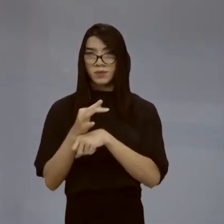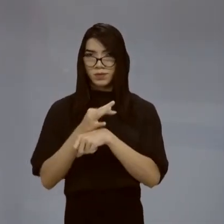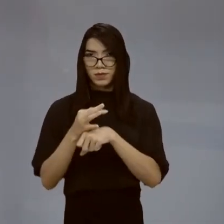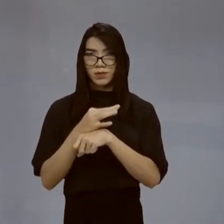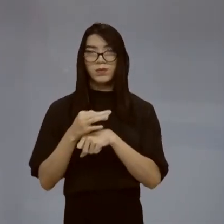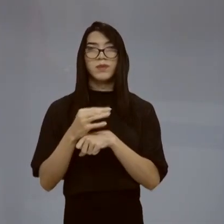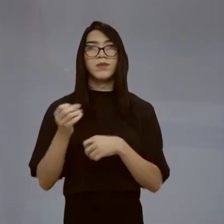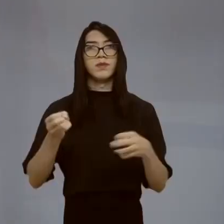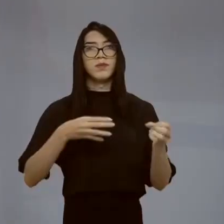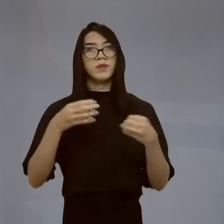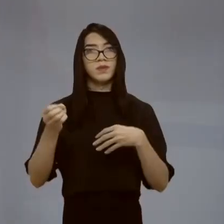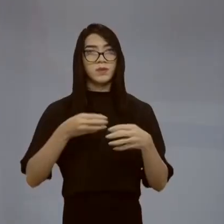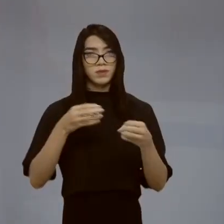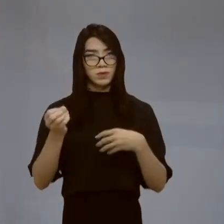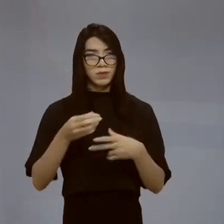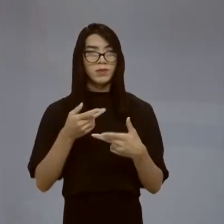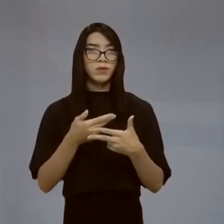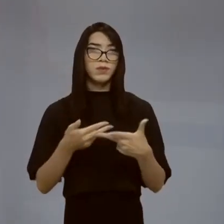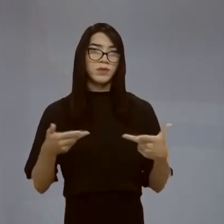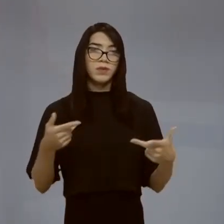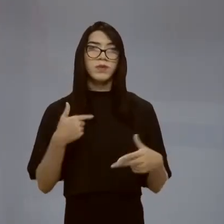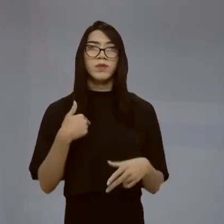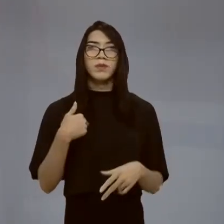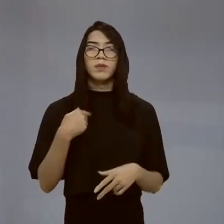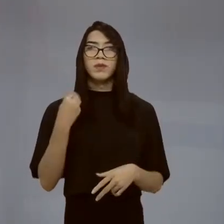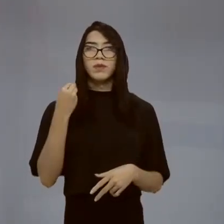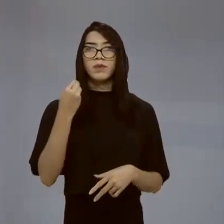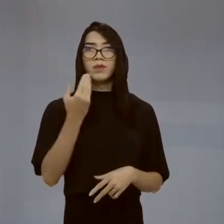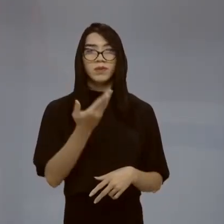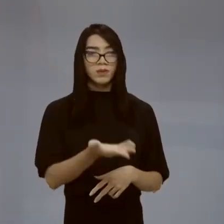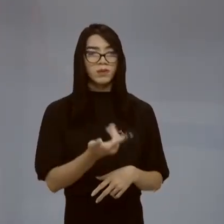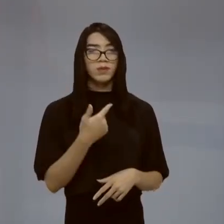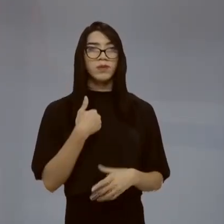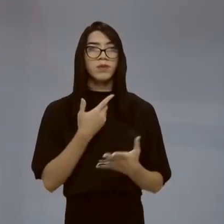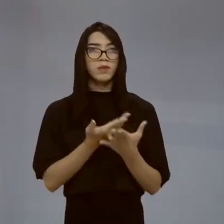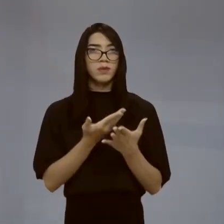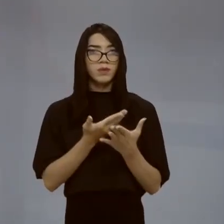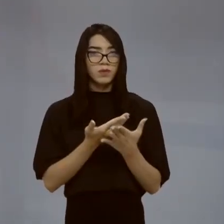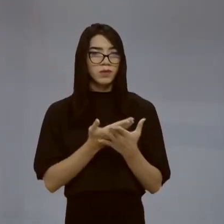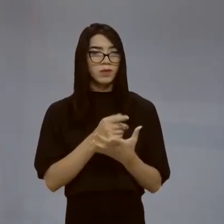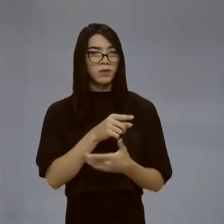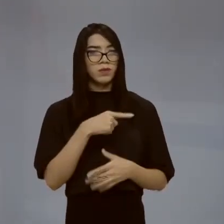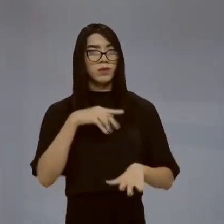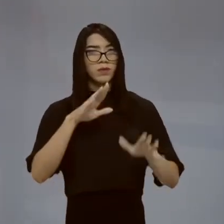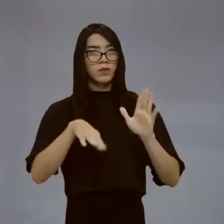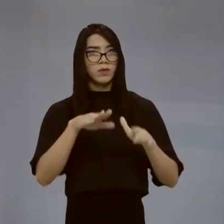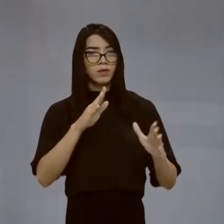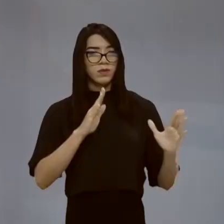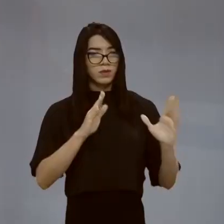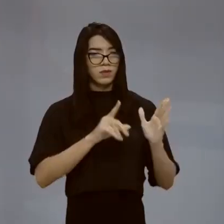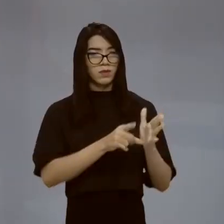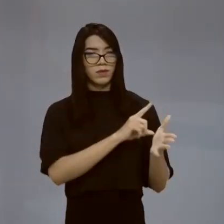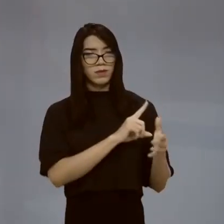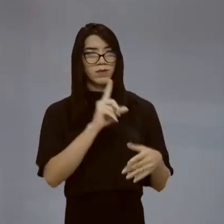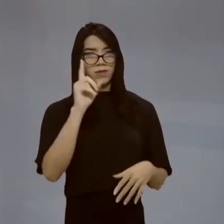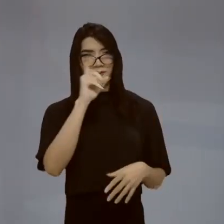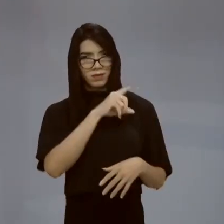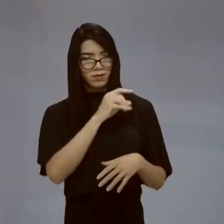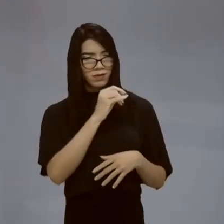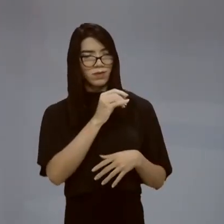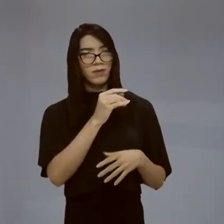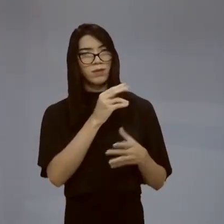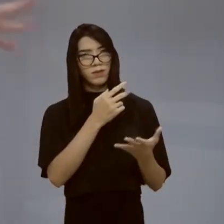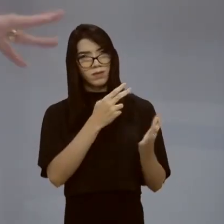novas atividades, já que às vezes na rotina dos estudos fica mais complicado, mas que vire realmente um hábito, né?